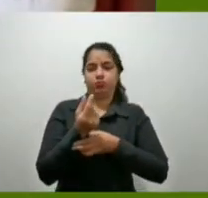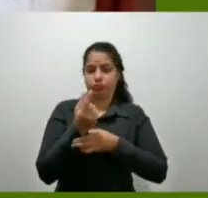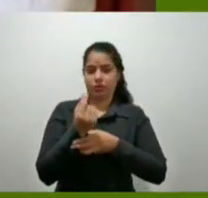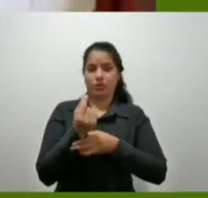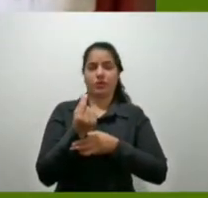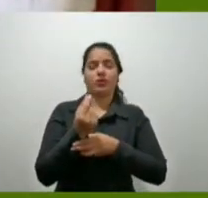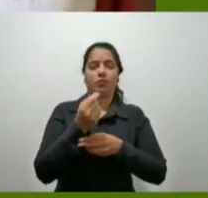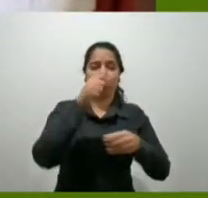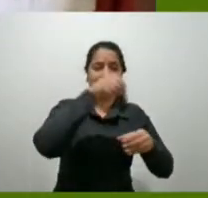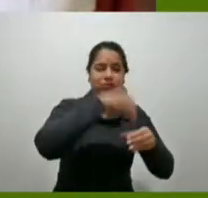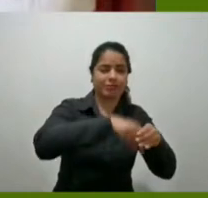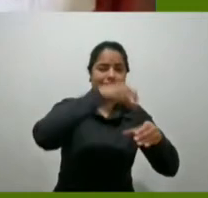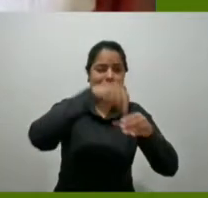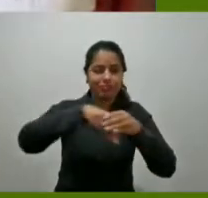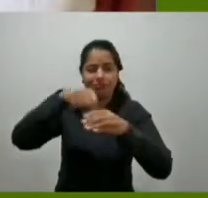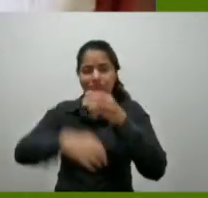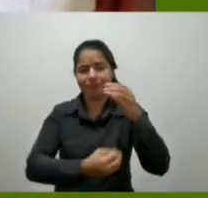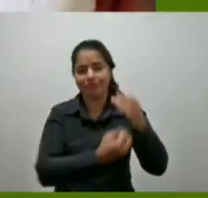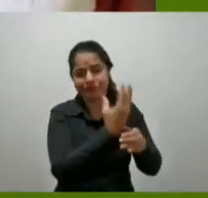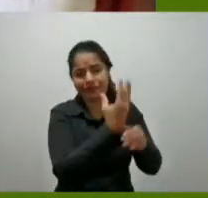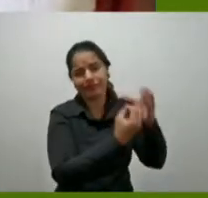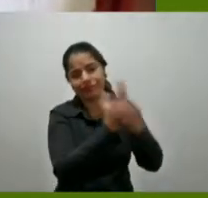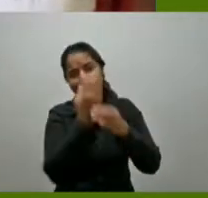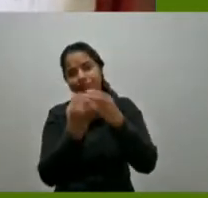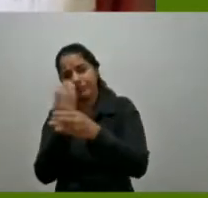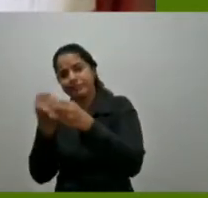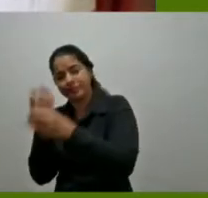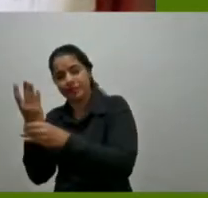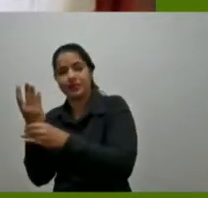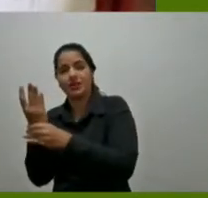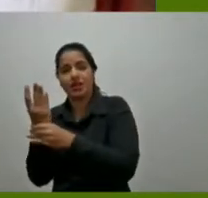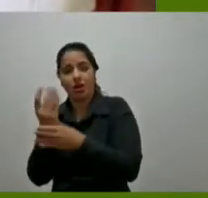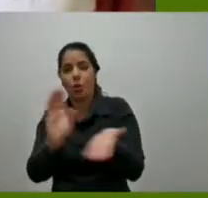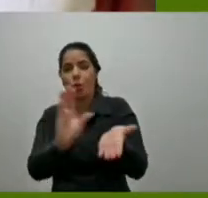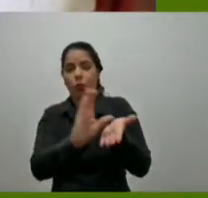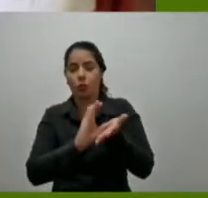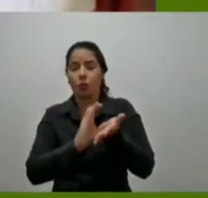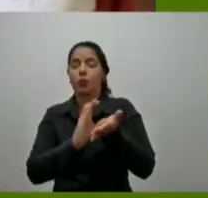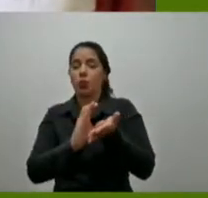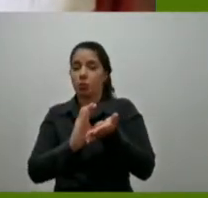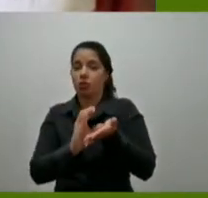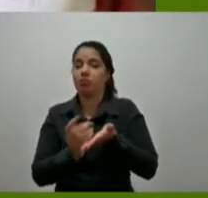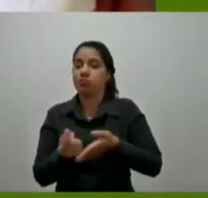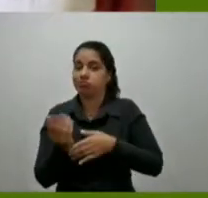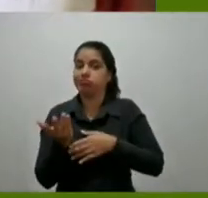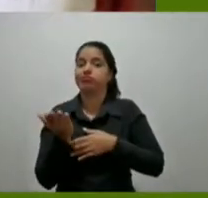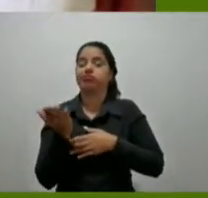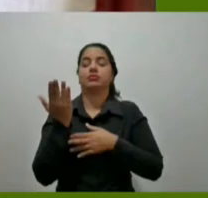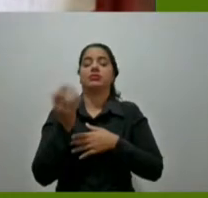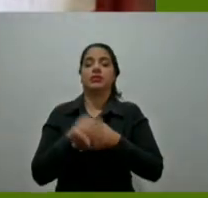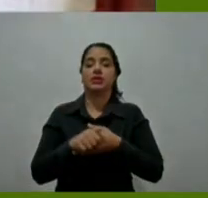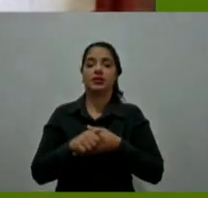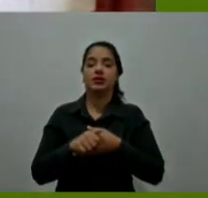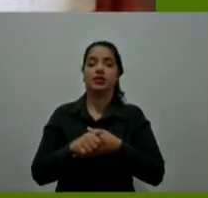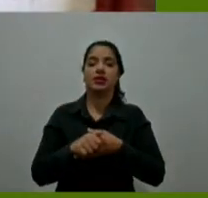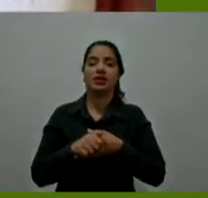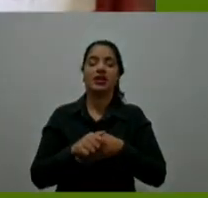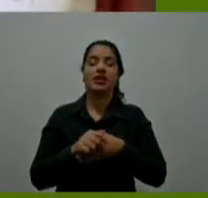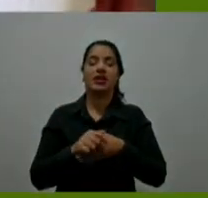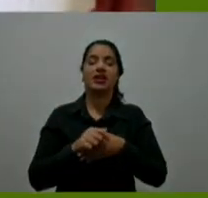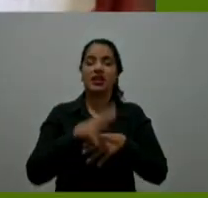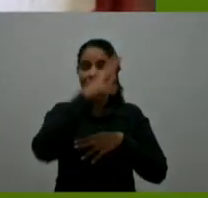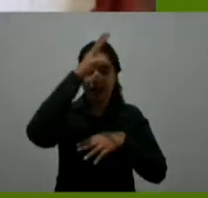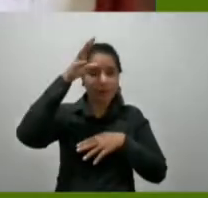caro, é difícil. E qual é o preço de um hectare de floresta destruída na Amazônia? É o preço que nós teríamos